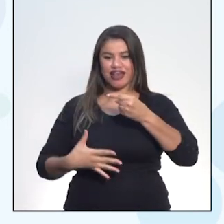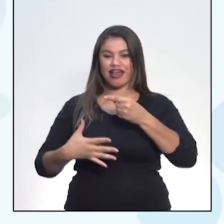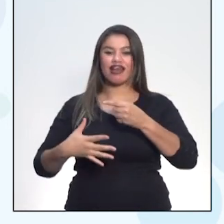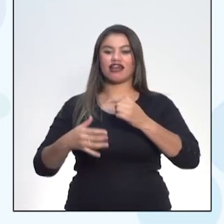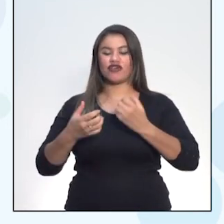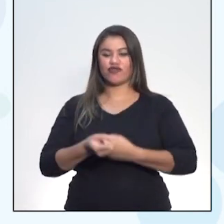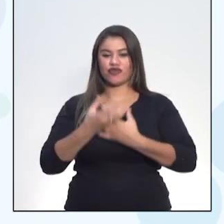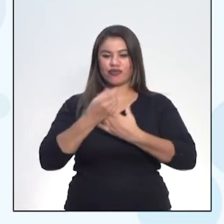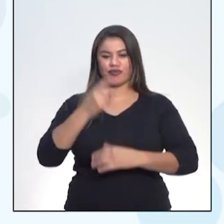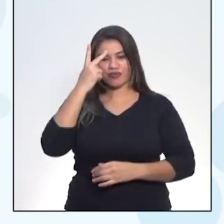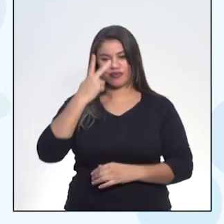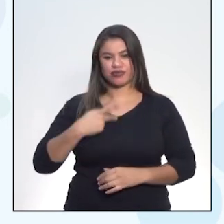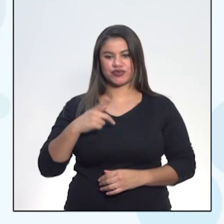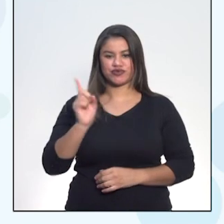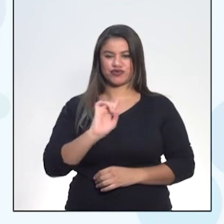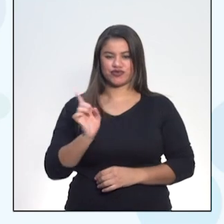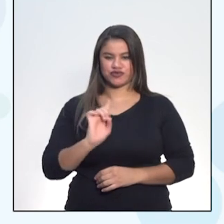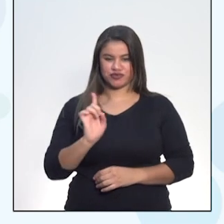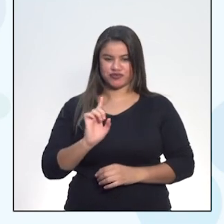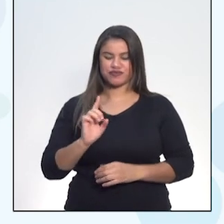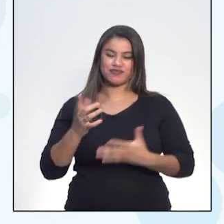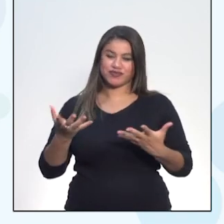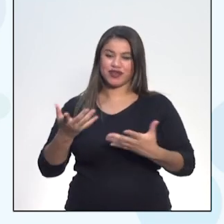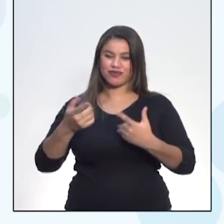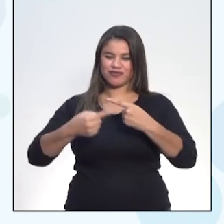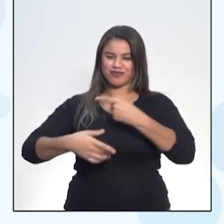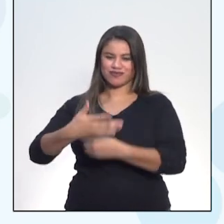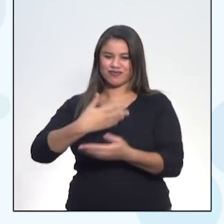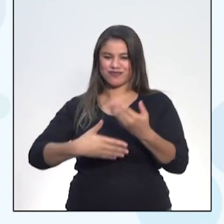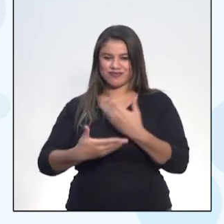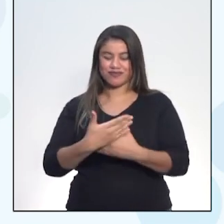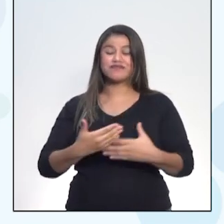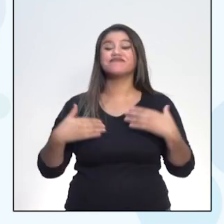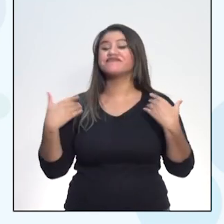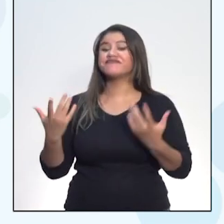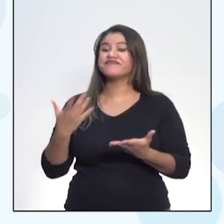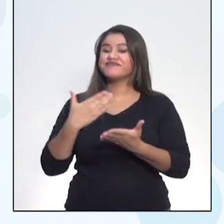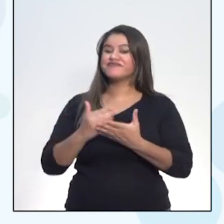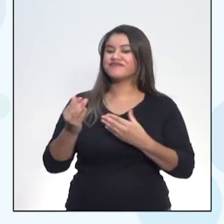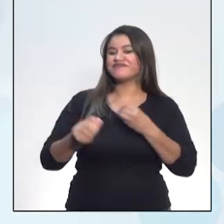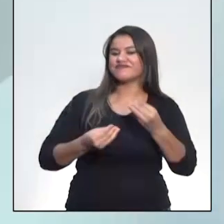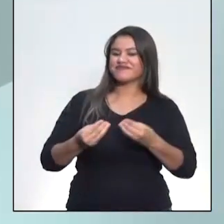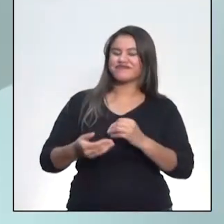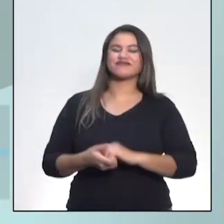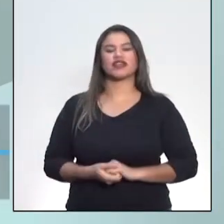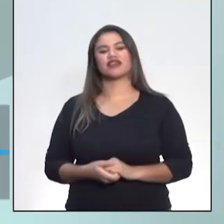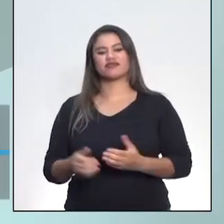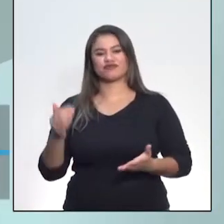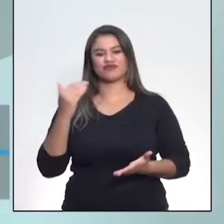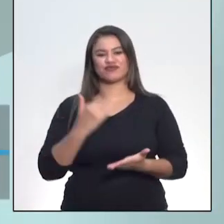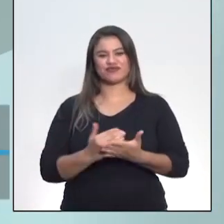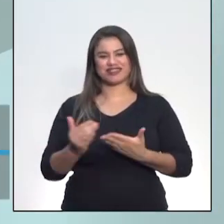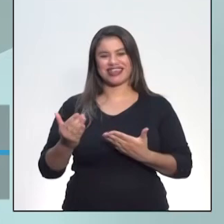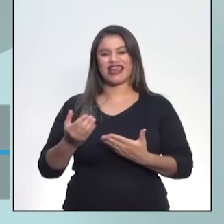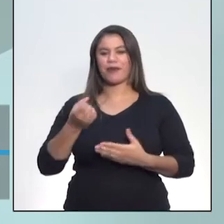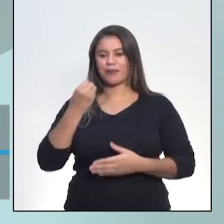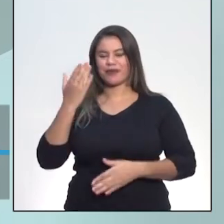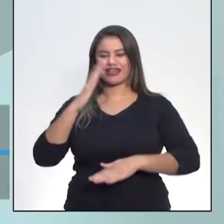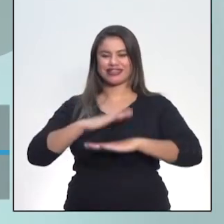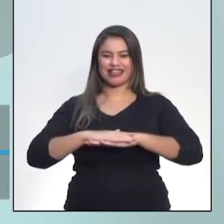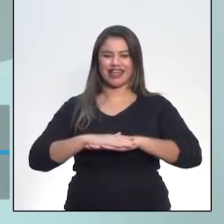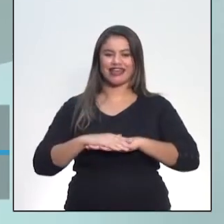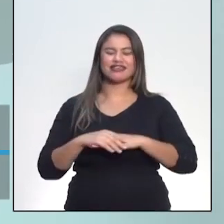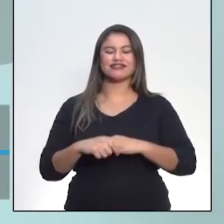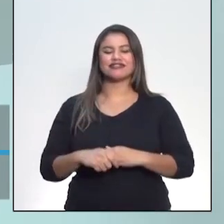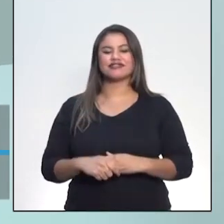e aguardamos aí as participações de vocês. E aí, professor Carlos, como podemos começar a nossa aula? Vamos começar. Boa tarde, professora.